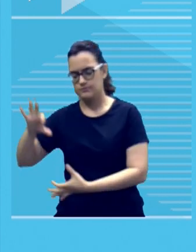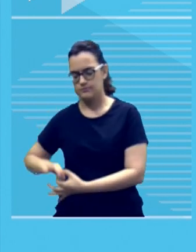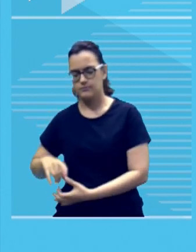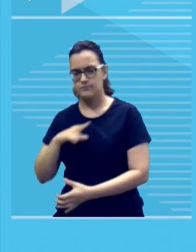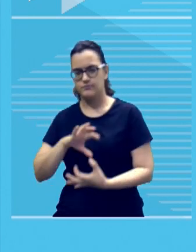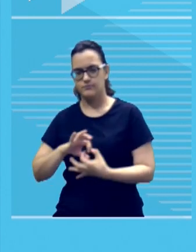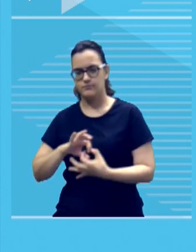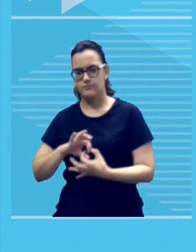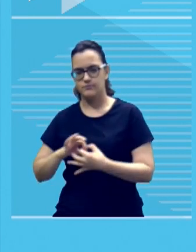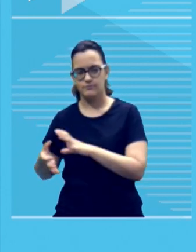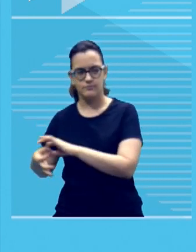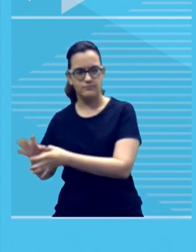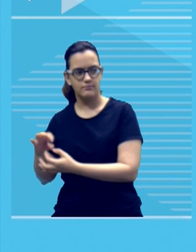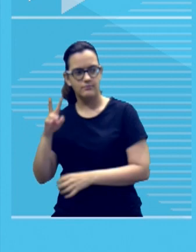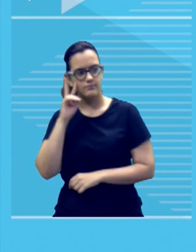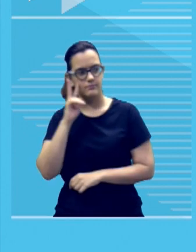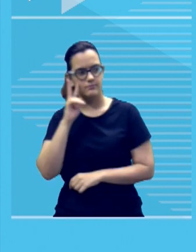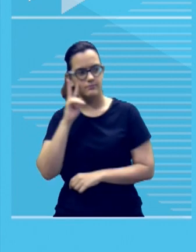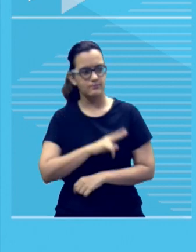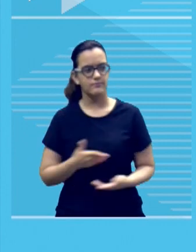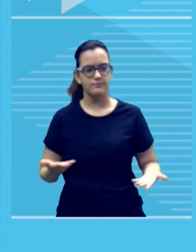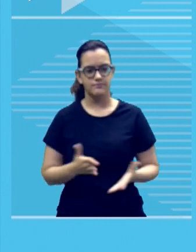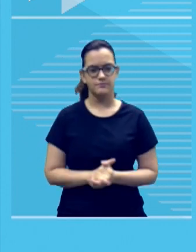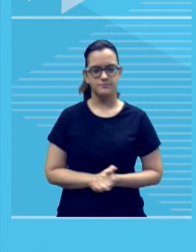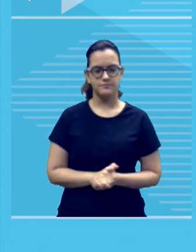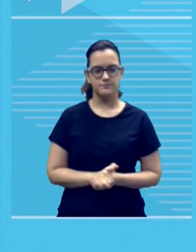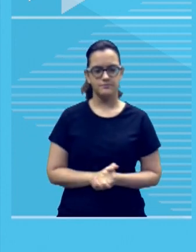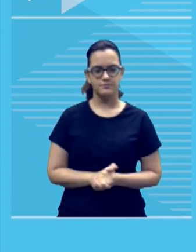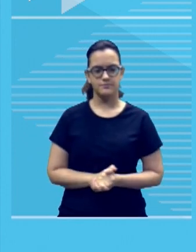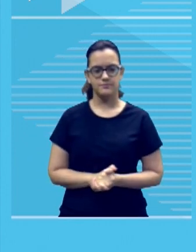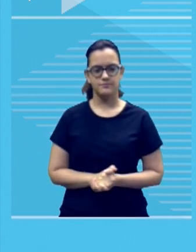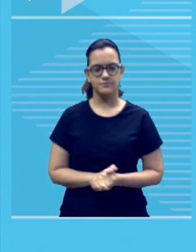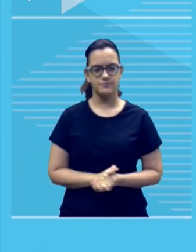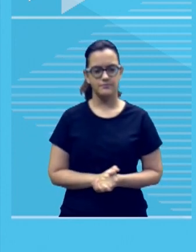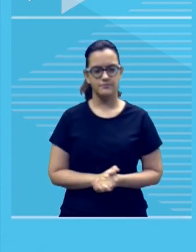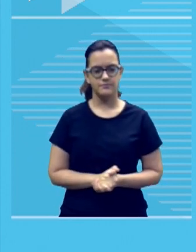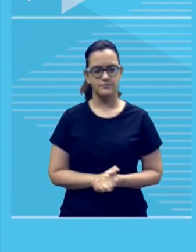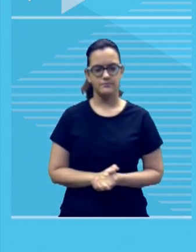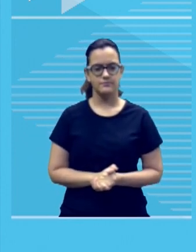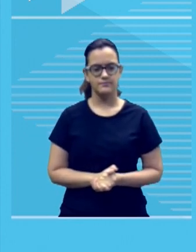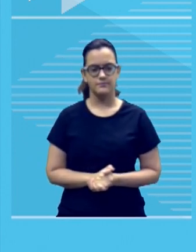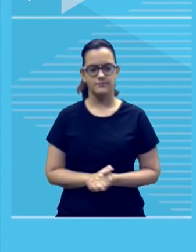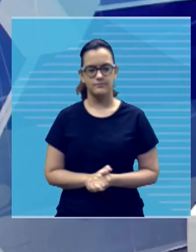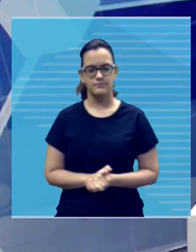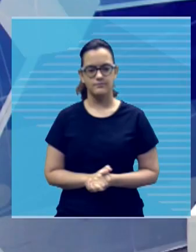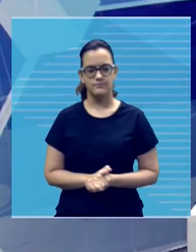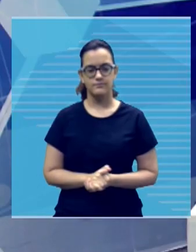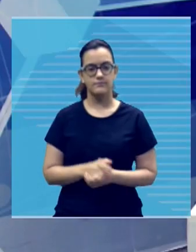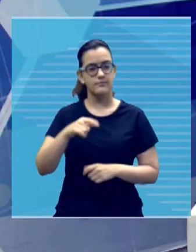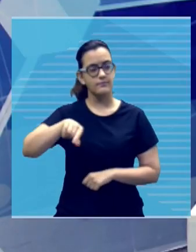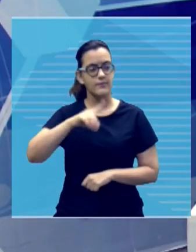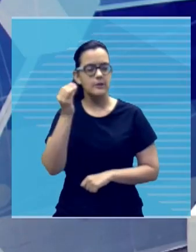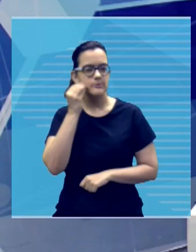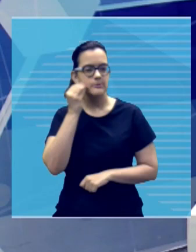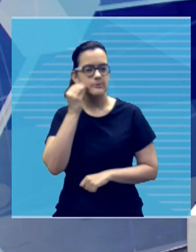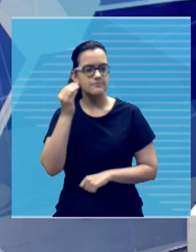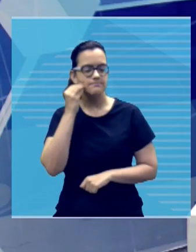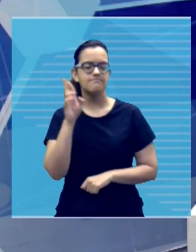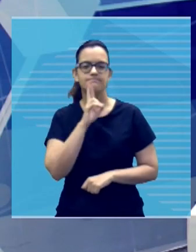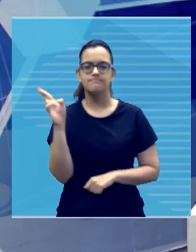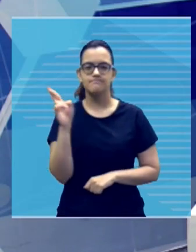em dois compostos Então vamos fazer aqui o seguinte Olha só eu vou deixar agora umas questões para vocês um para casa vocês vão tentar